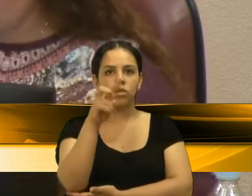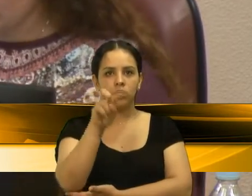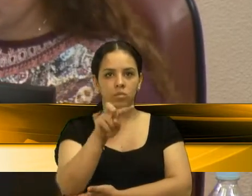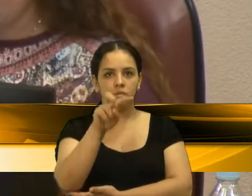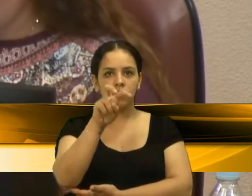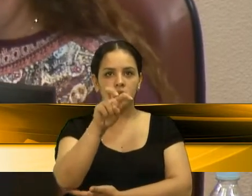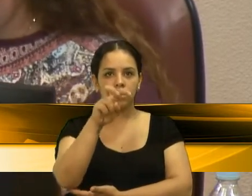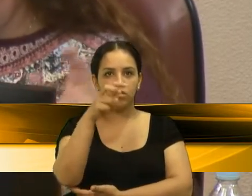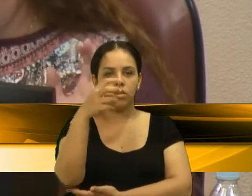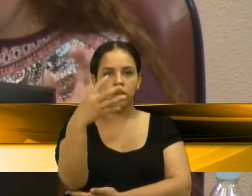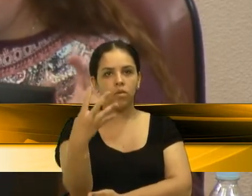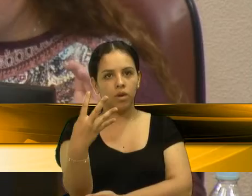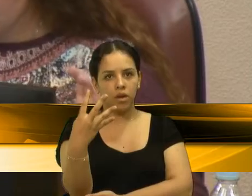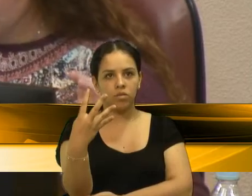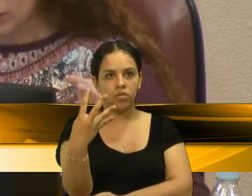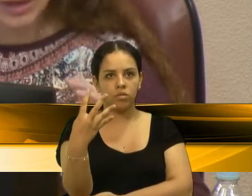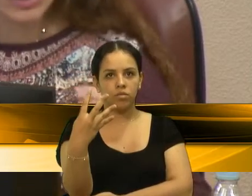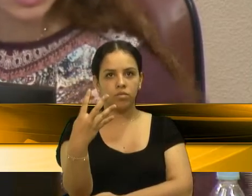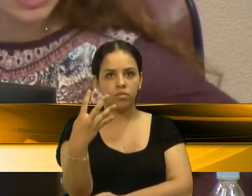2054